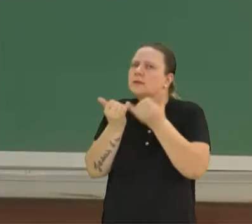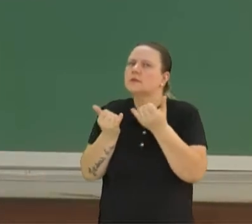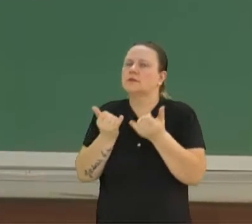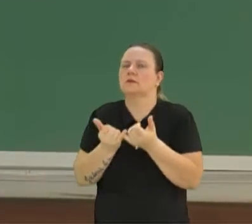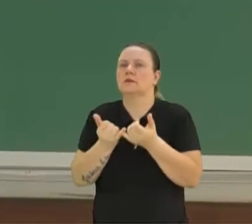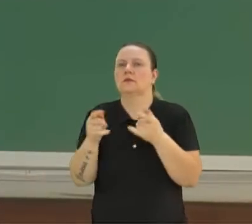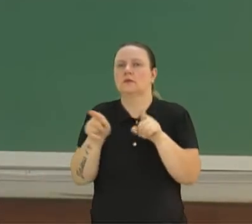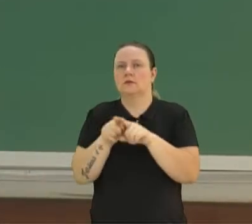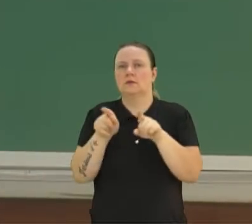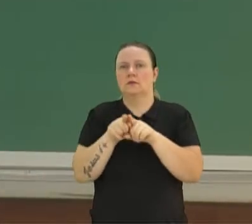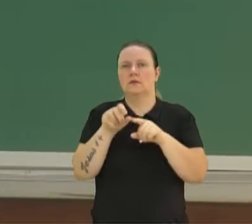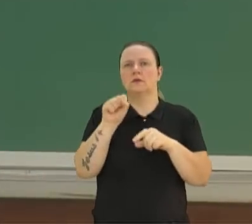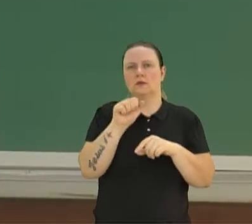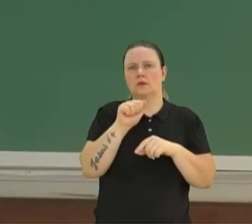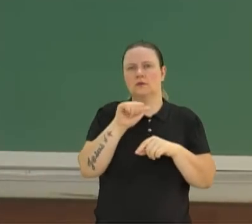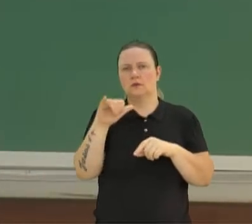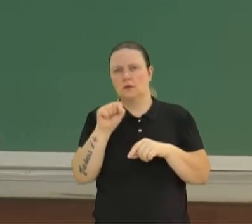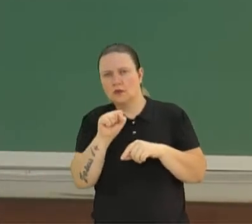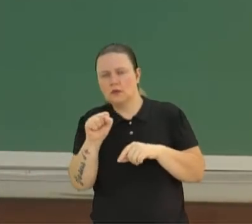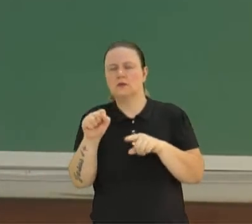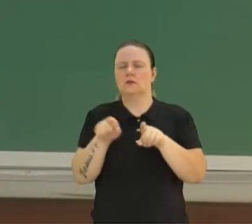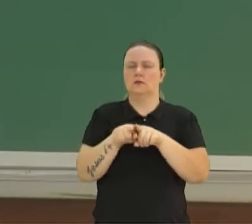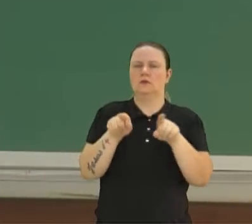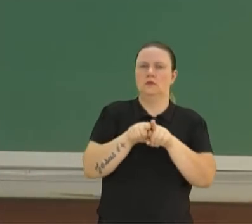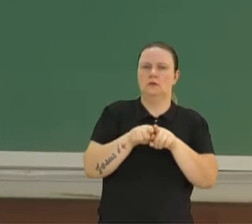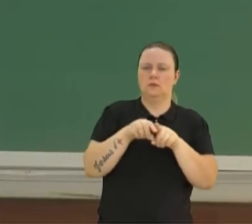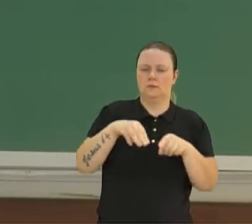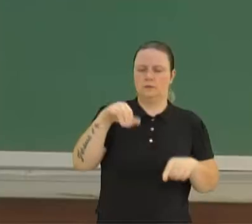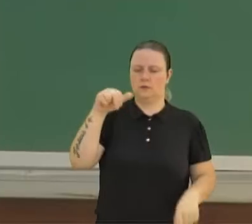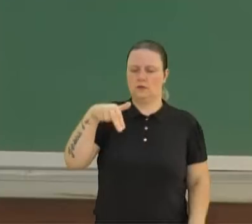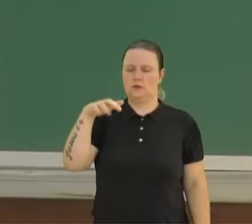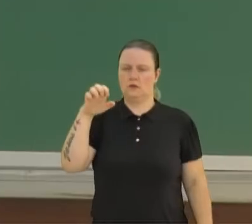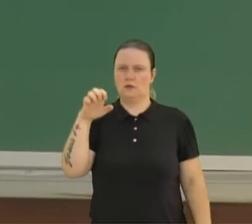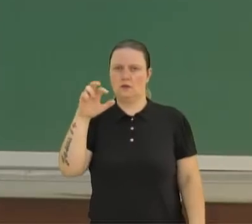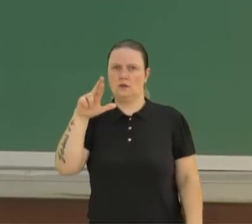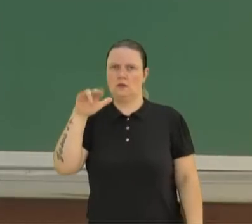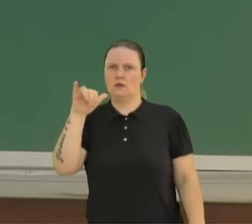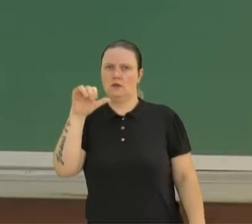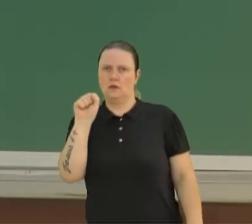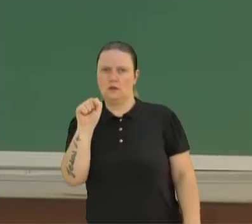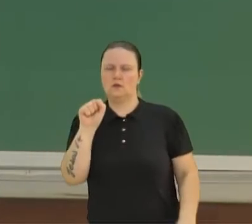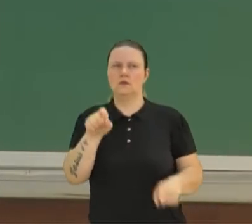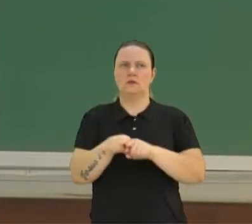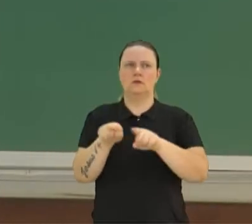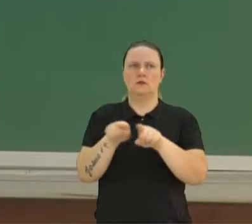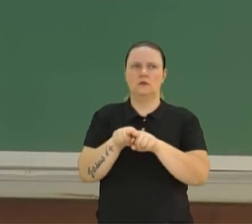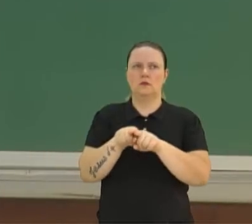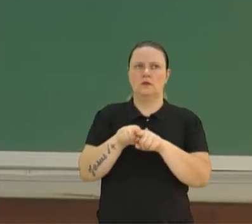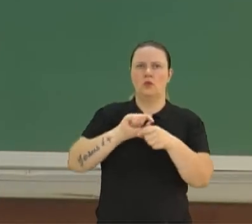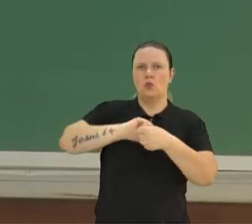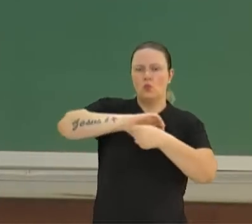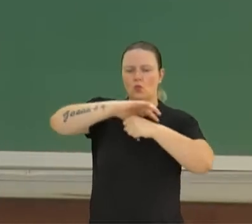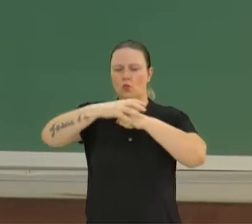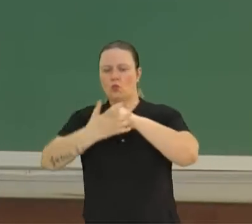Vamos devagar e vamos construindo o glossário de vocês aí. Primeira coisa, primeira característica